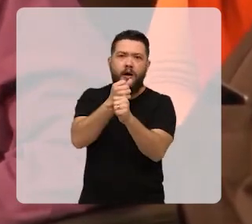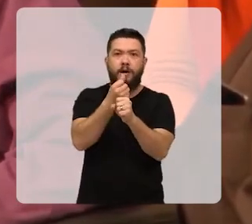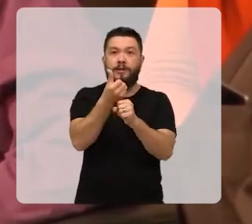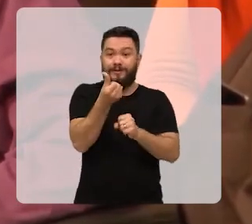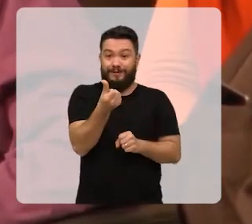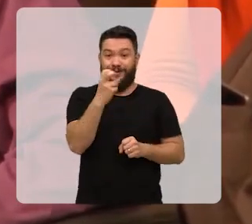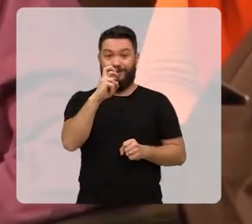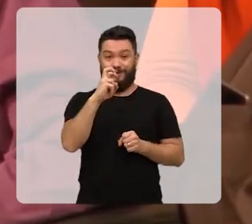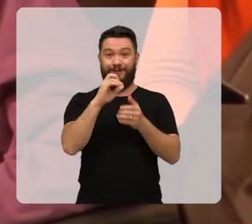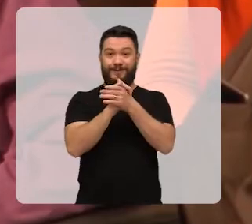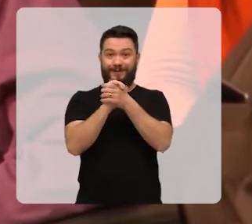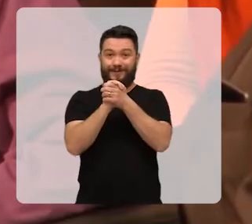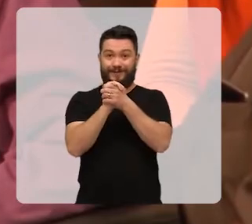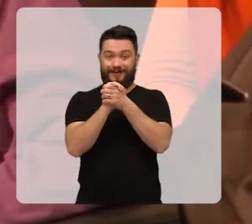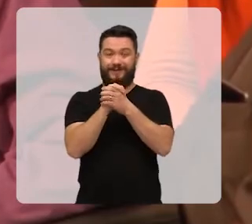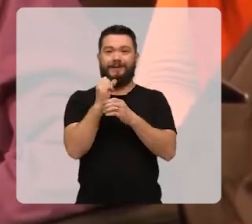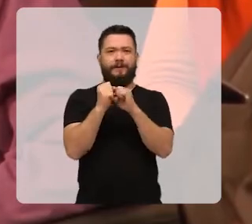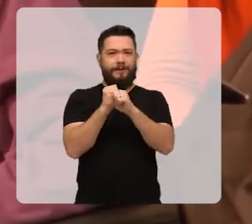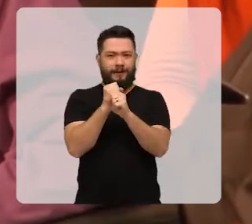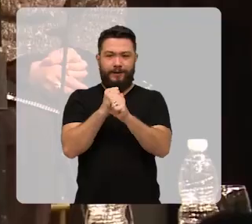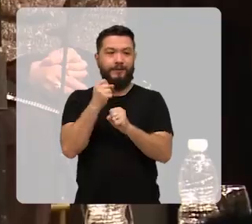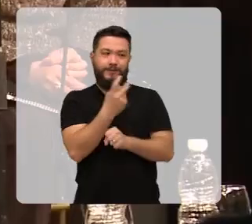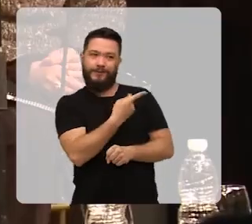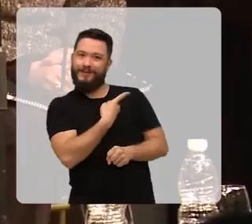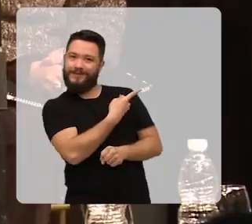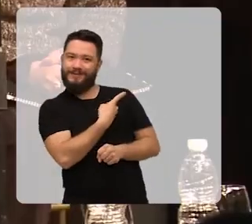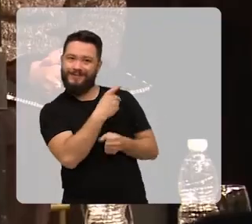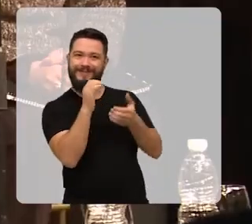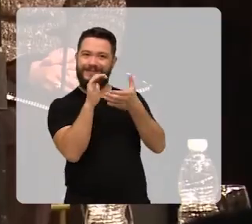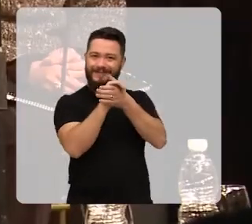casamento.